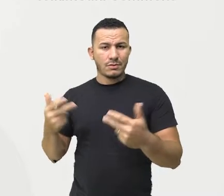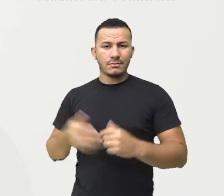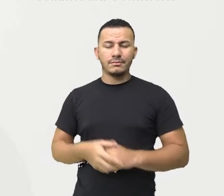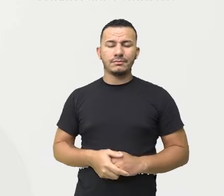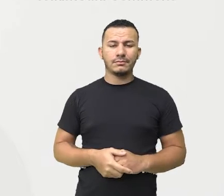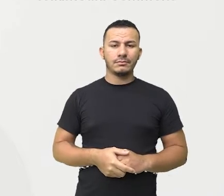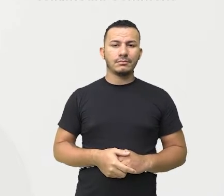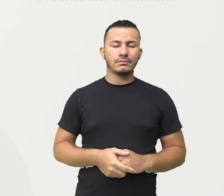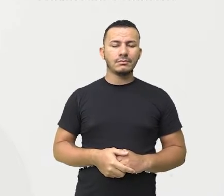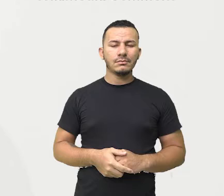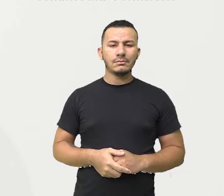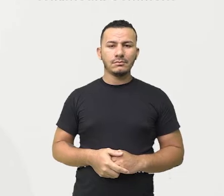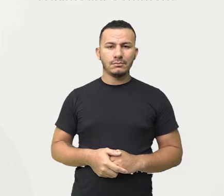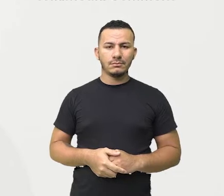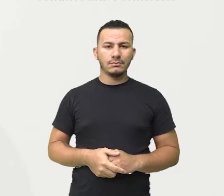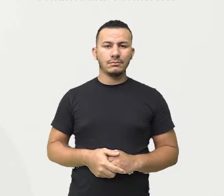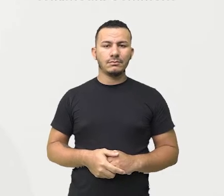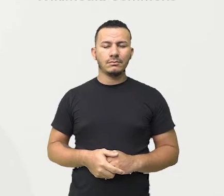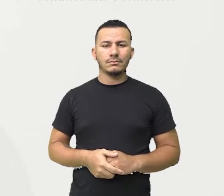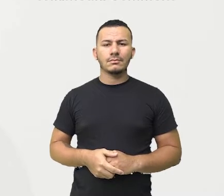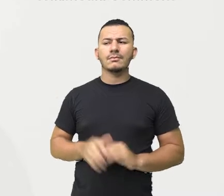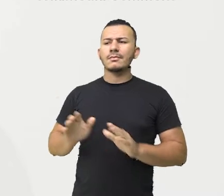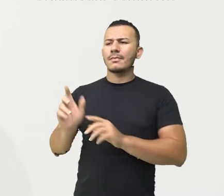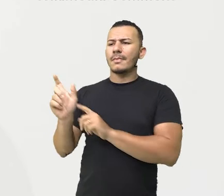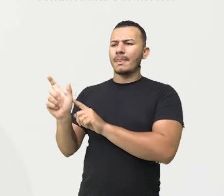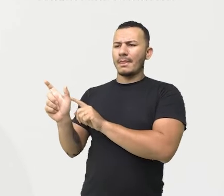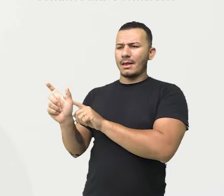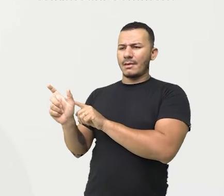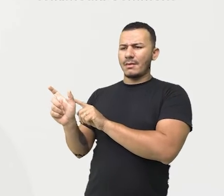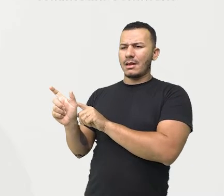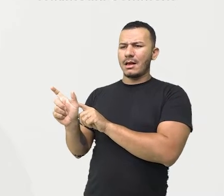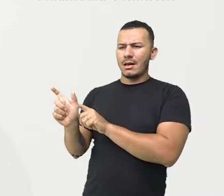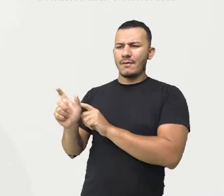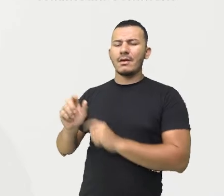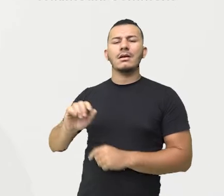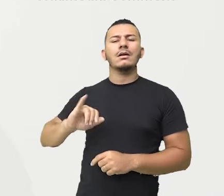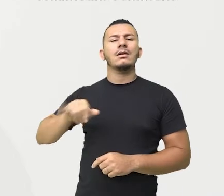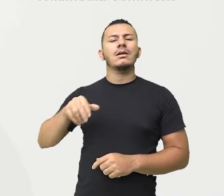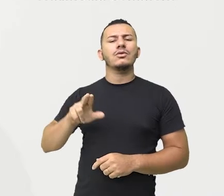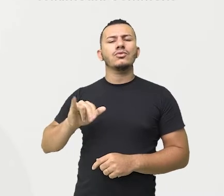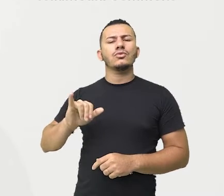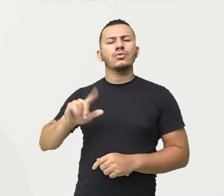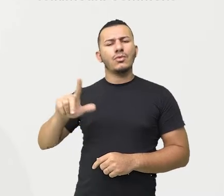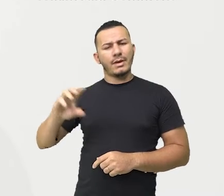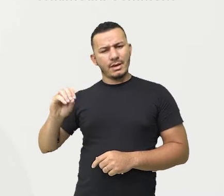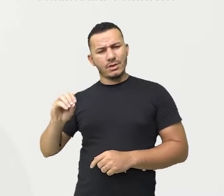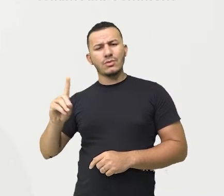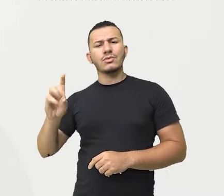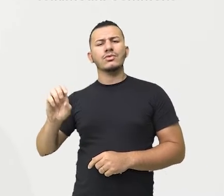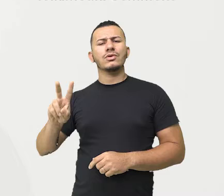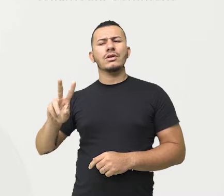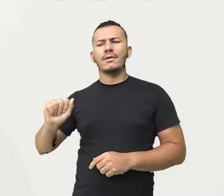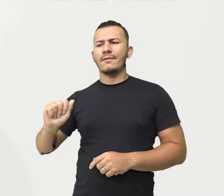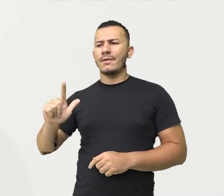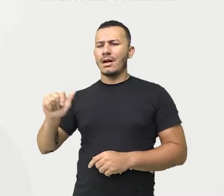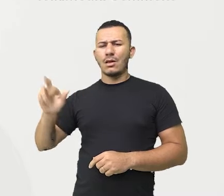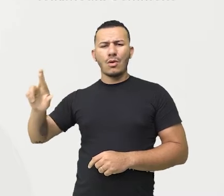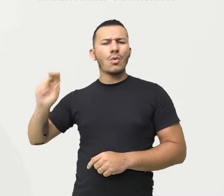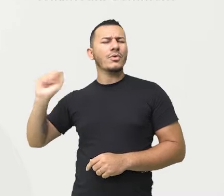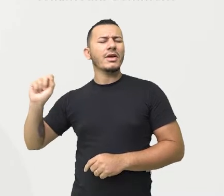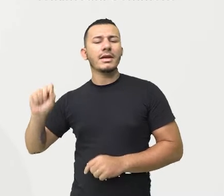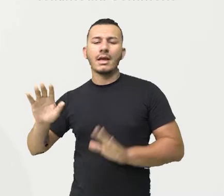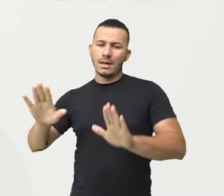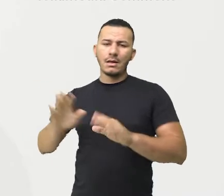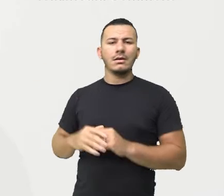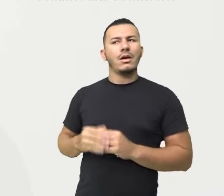atribuir juízo de valor. O que significa isso? Ele não vai dizer se é bonito, ele não